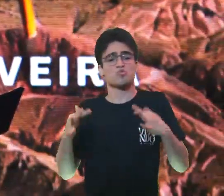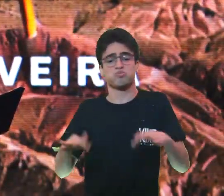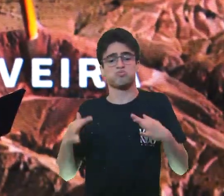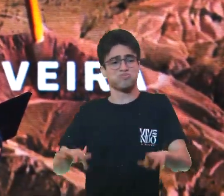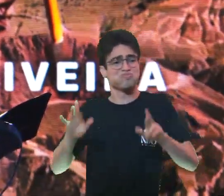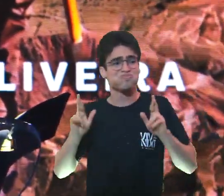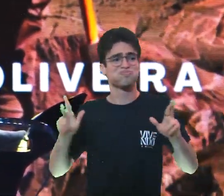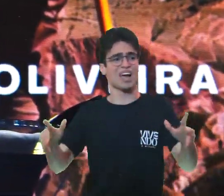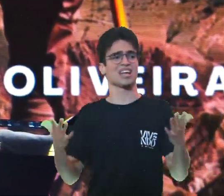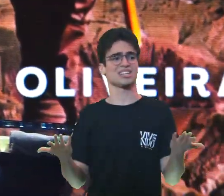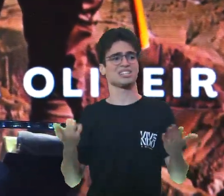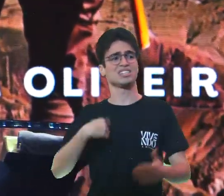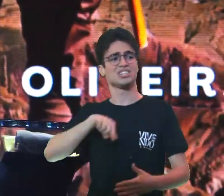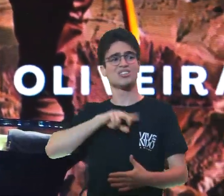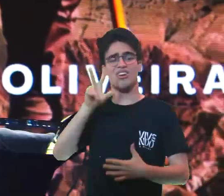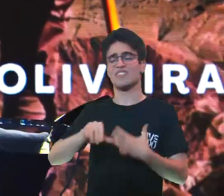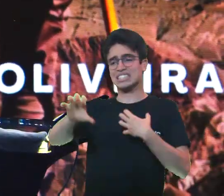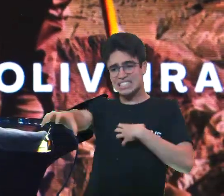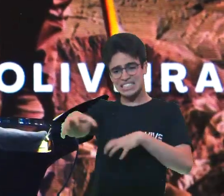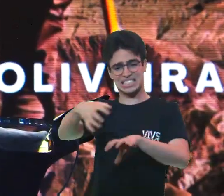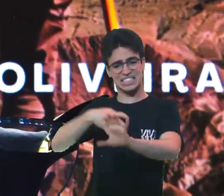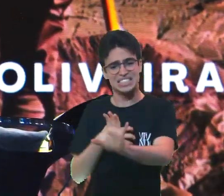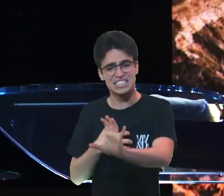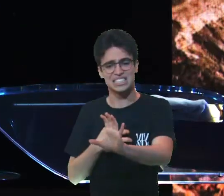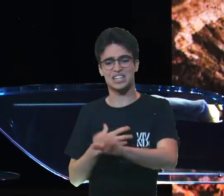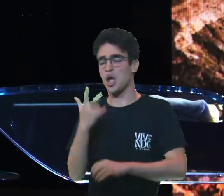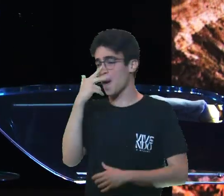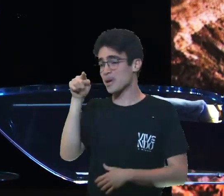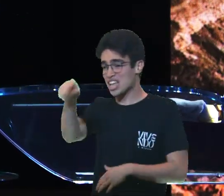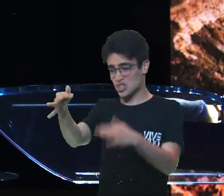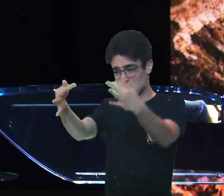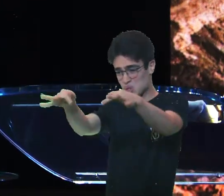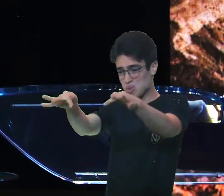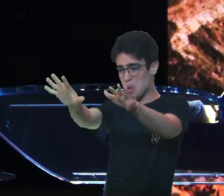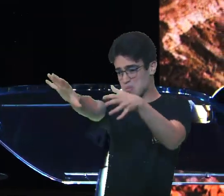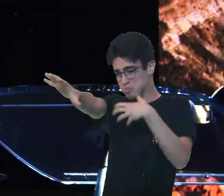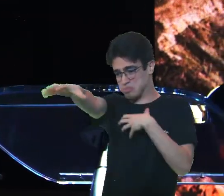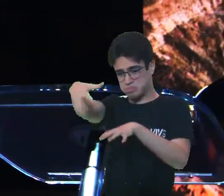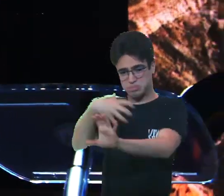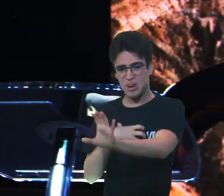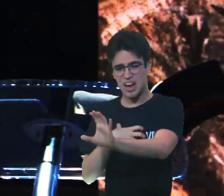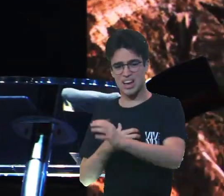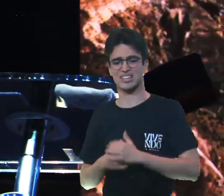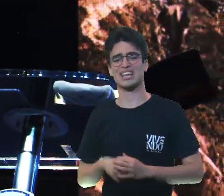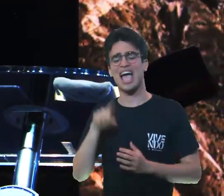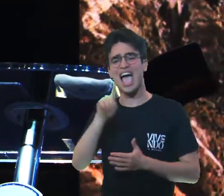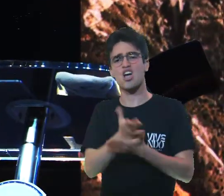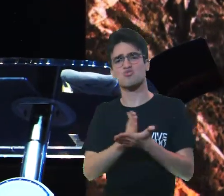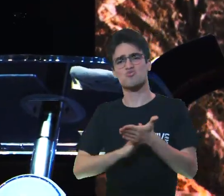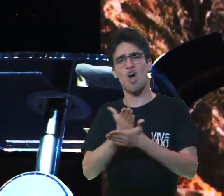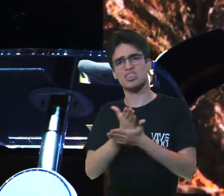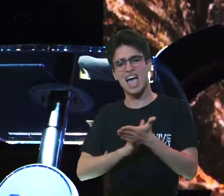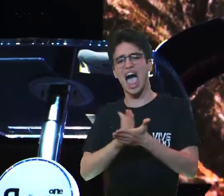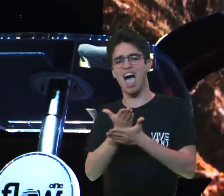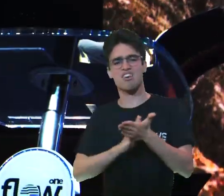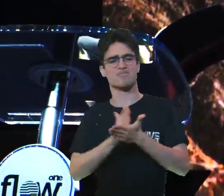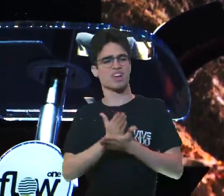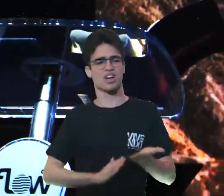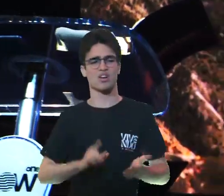sentir a dor do outro como se ela pertencesse a nós. Não é confortável. Não